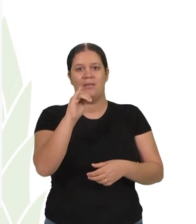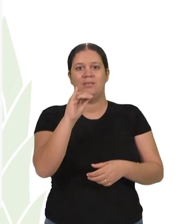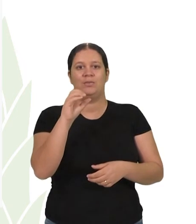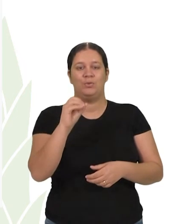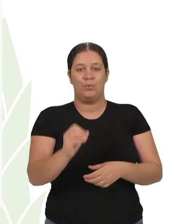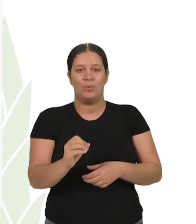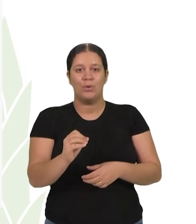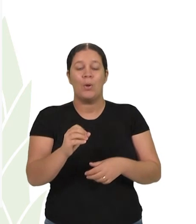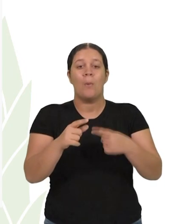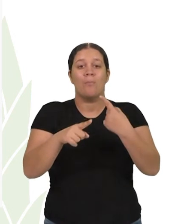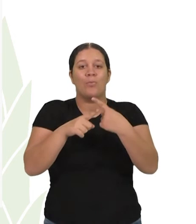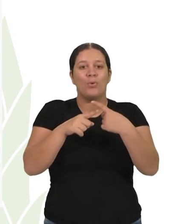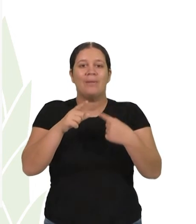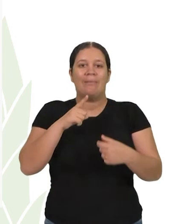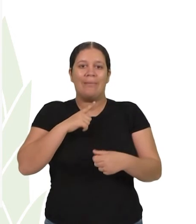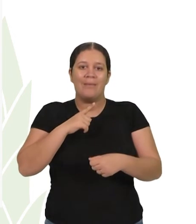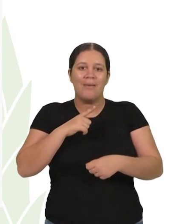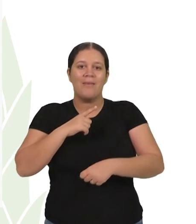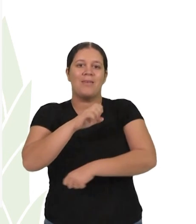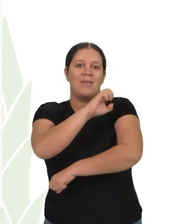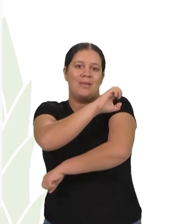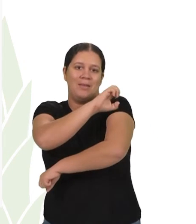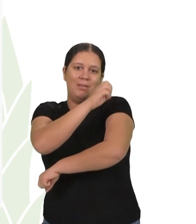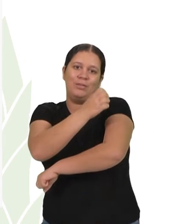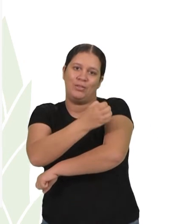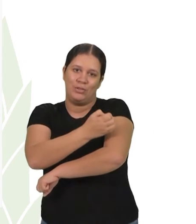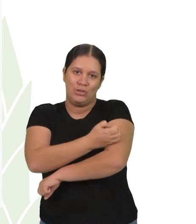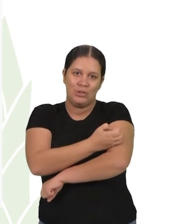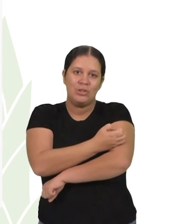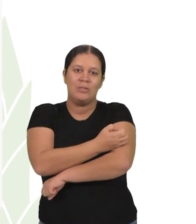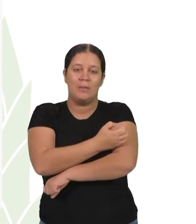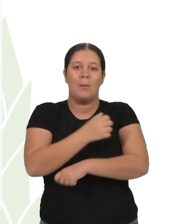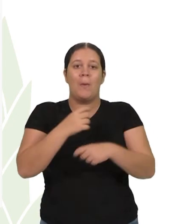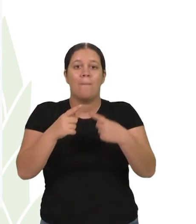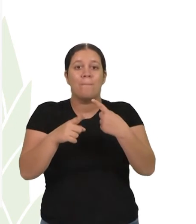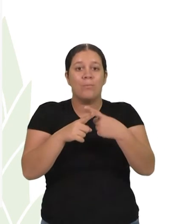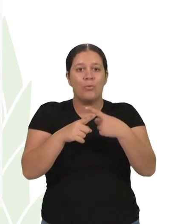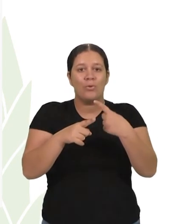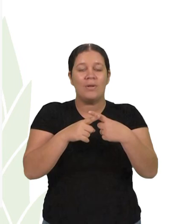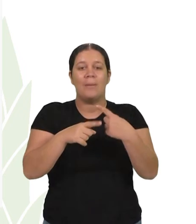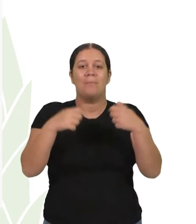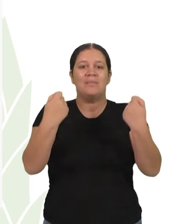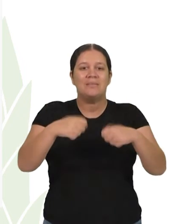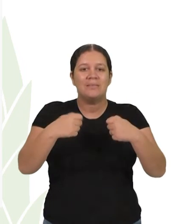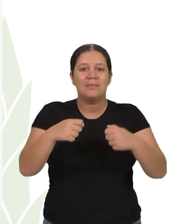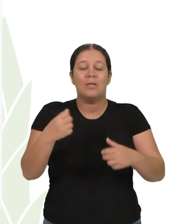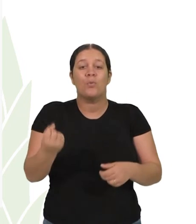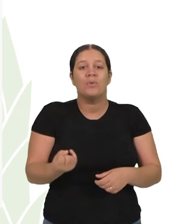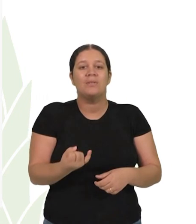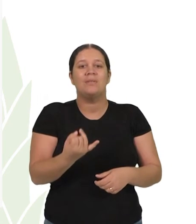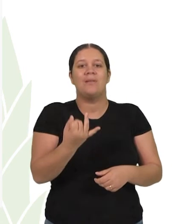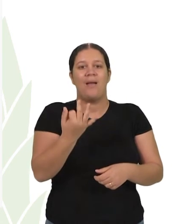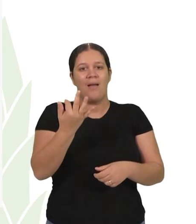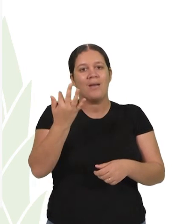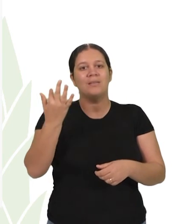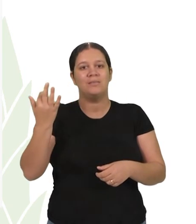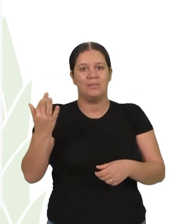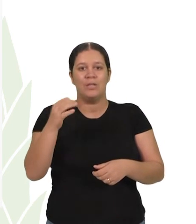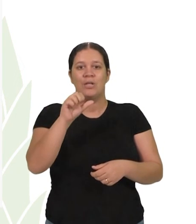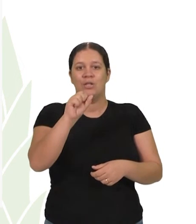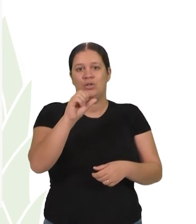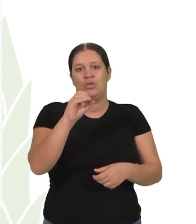isso, porque ela tem um gasto de energia, tá? Para manter, para forçar a quantidade de